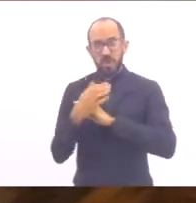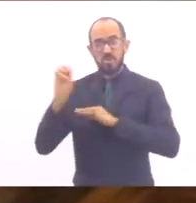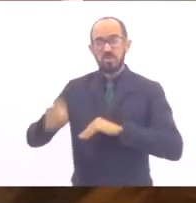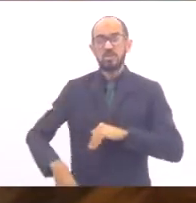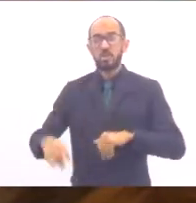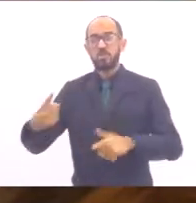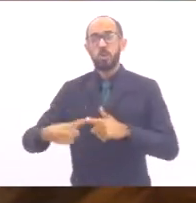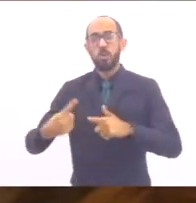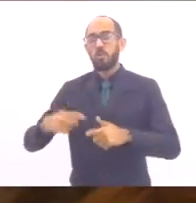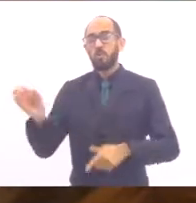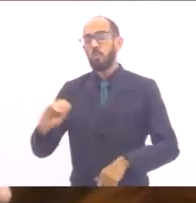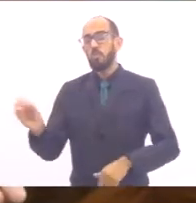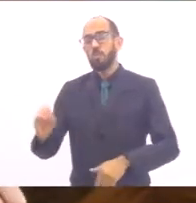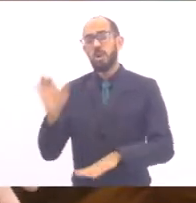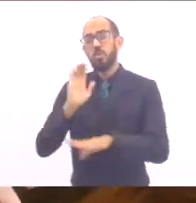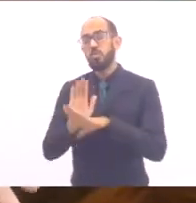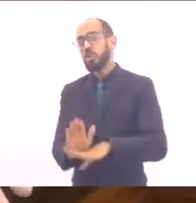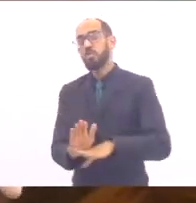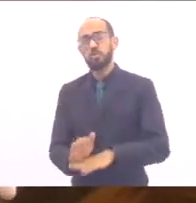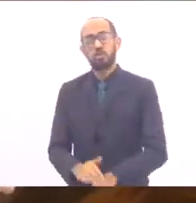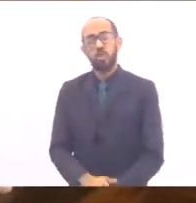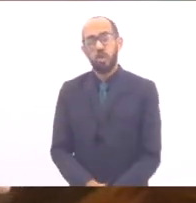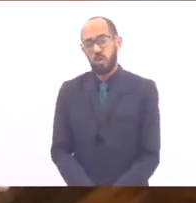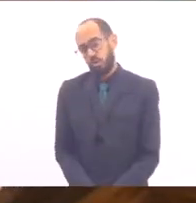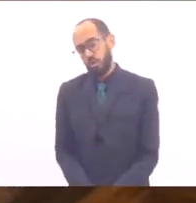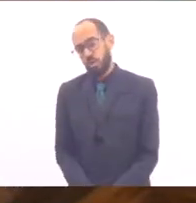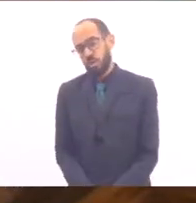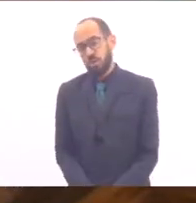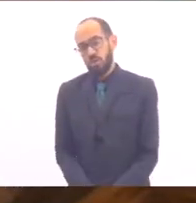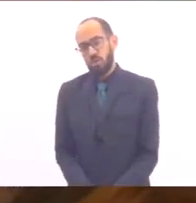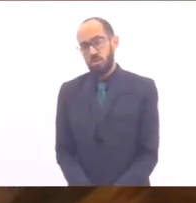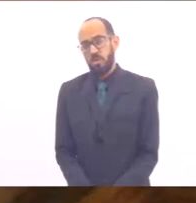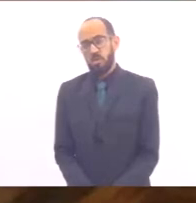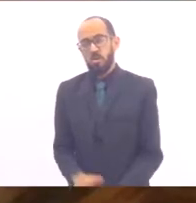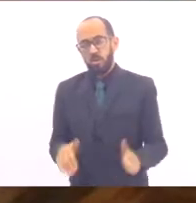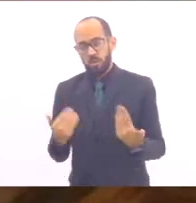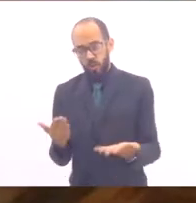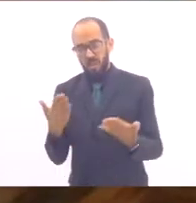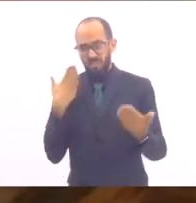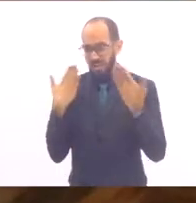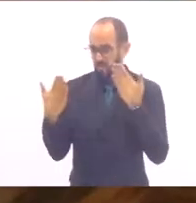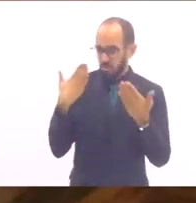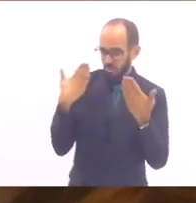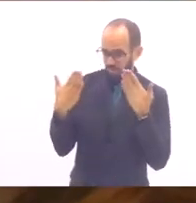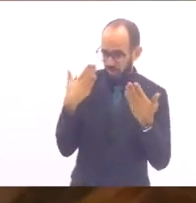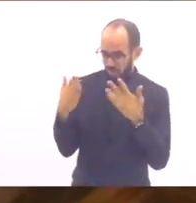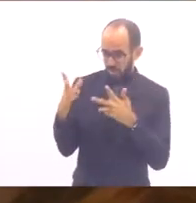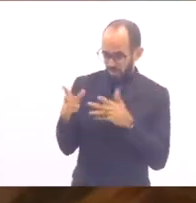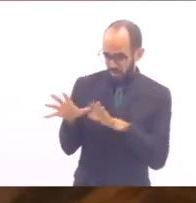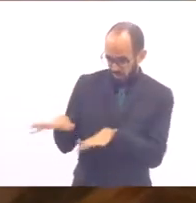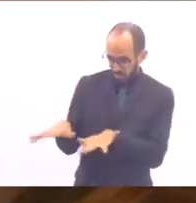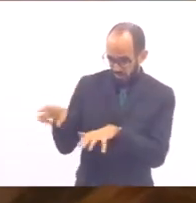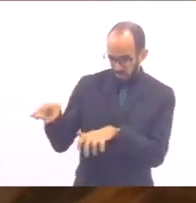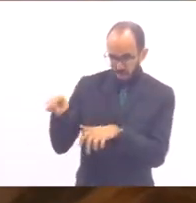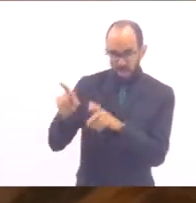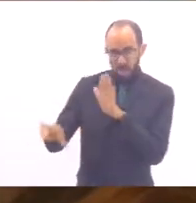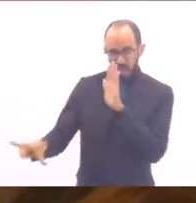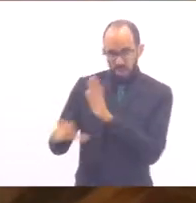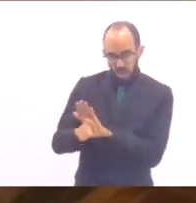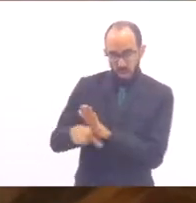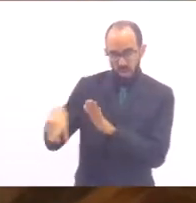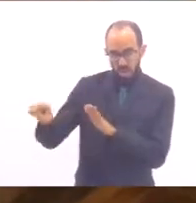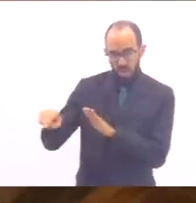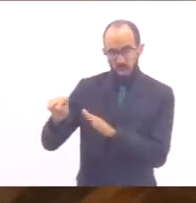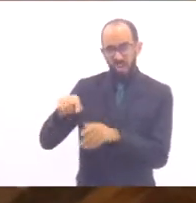nos ajudar. Alguém tinha que fazer alguma coisa. Aí fica desconfiança que essa lei aí, esse hack,